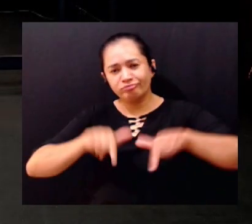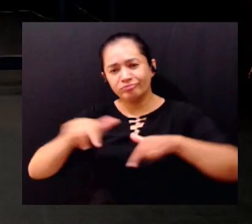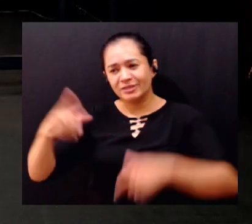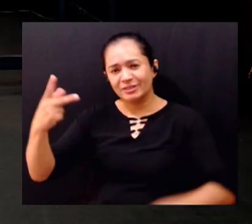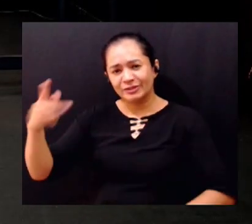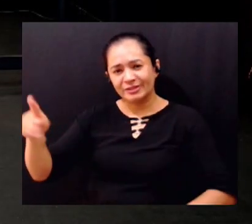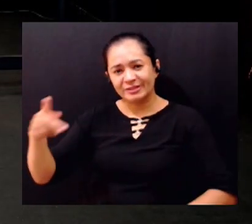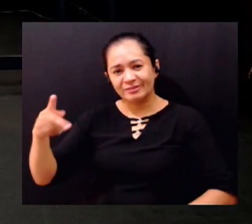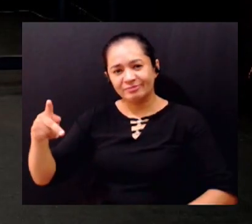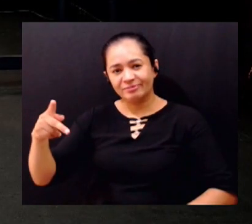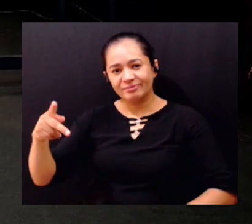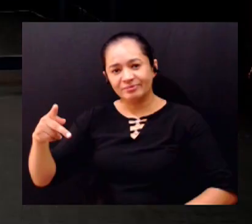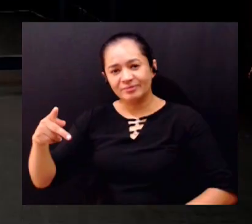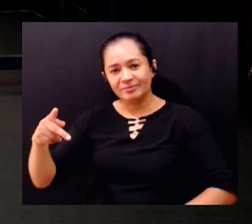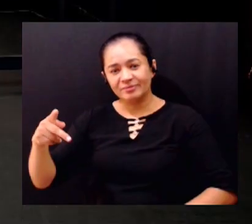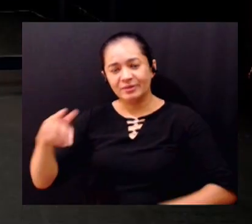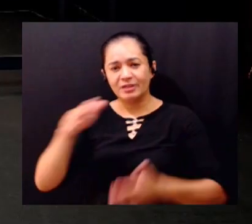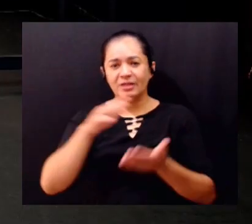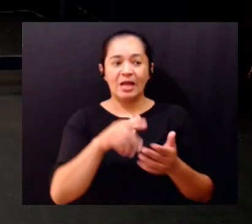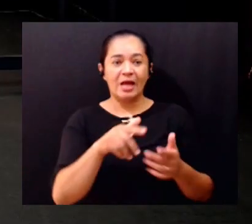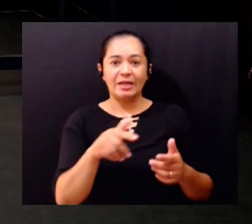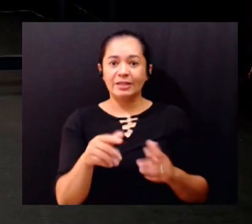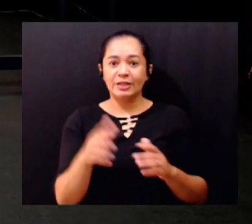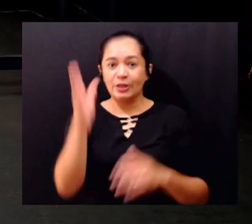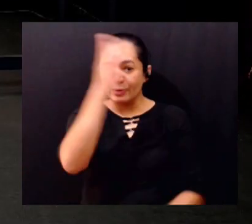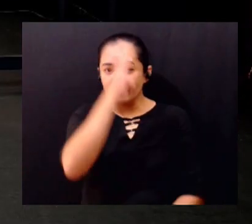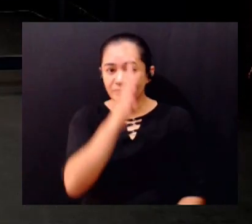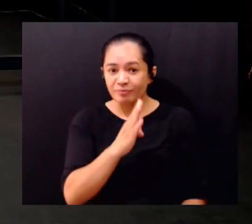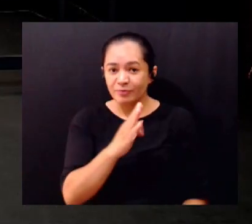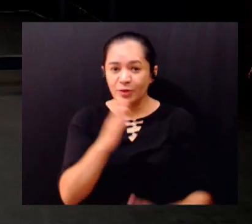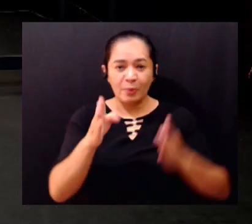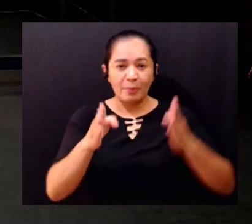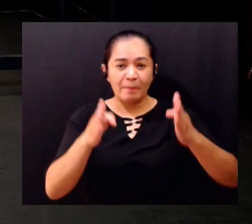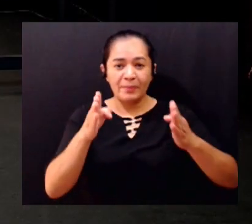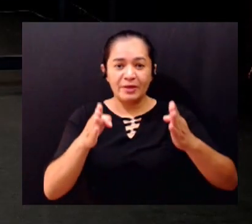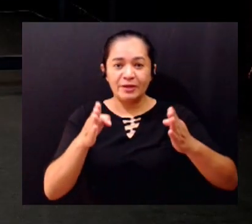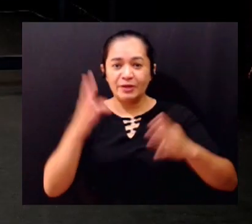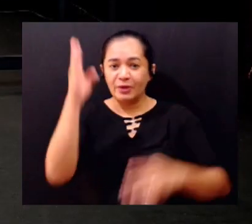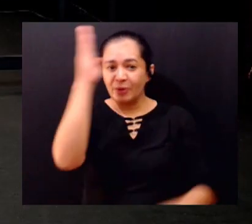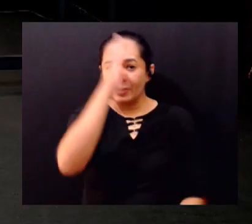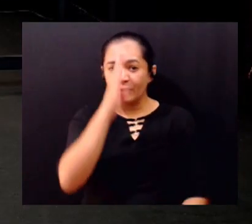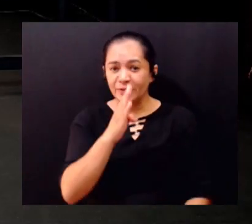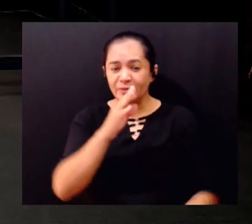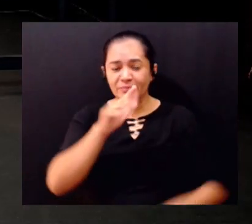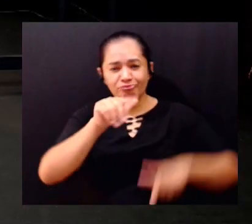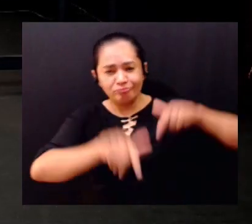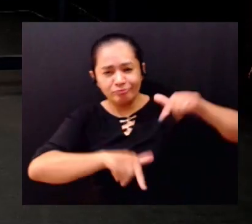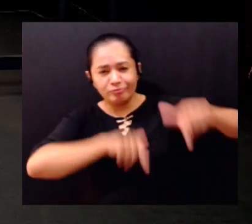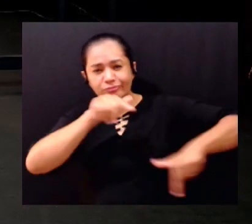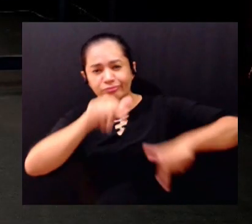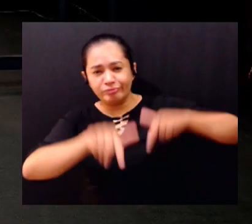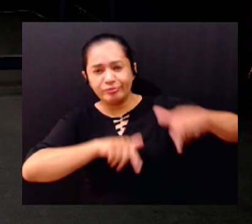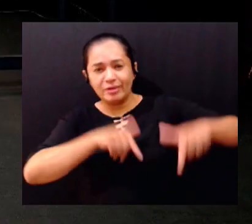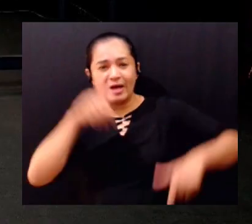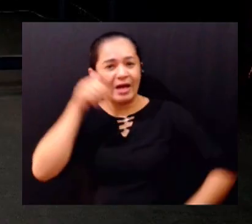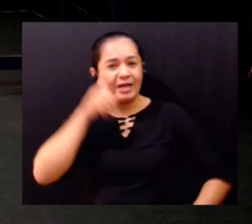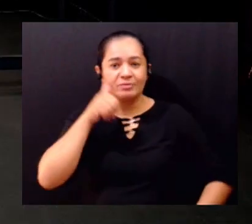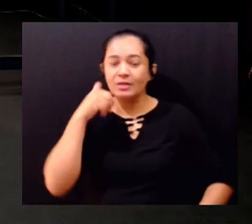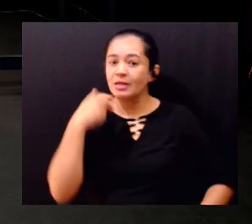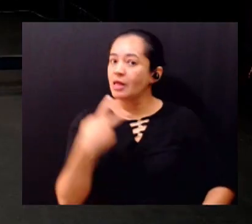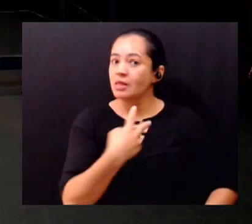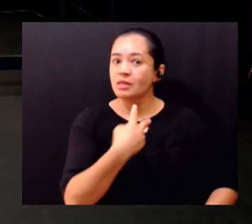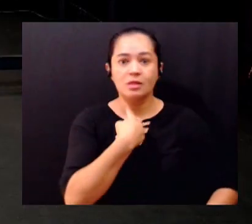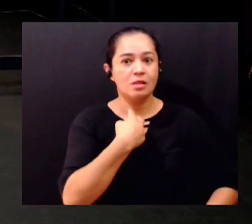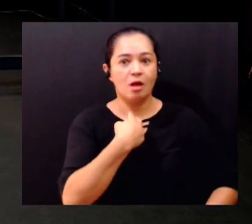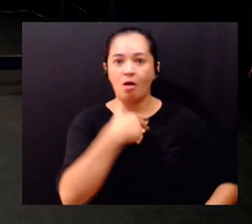na imprensa brasileira, numa época em que o Brasil era um país escravagista, onde as mulheres não podiam votar. Você que está